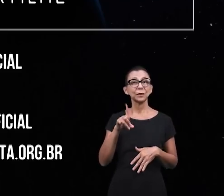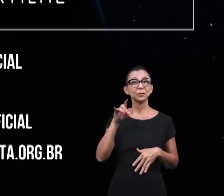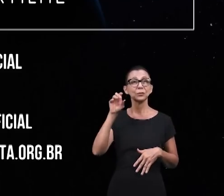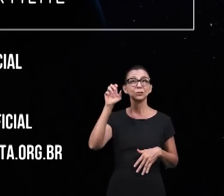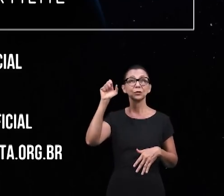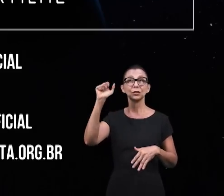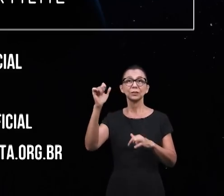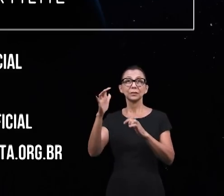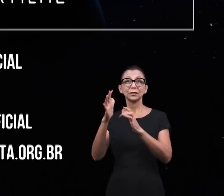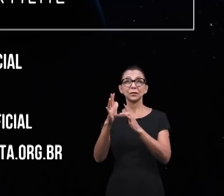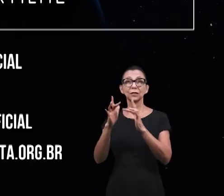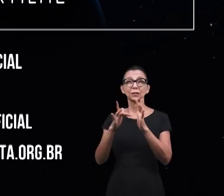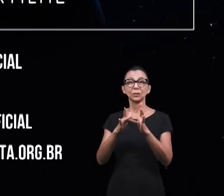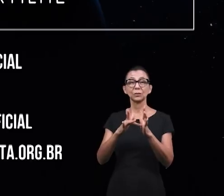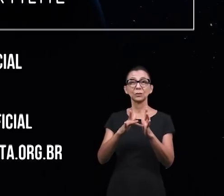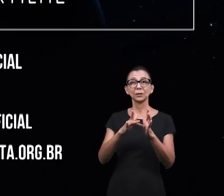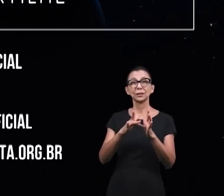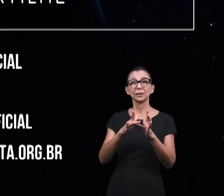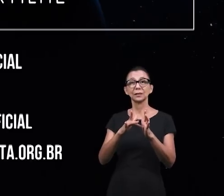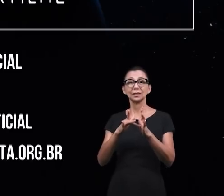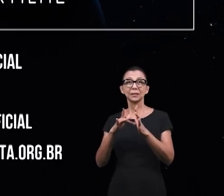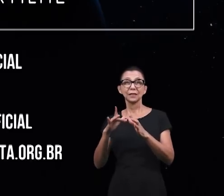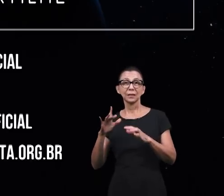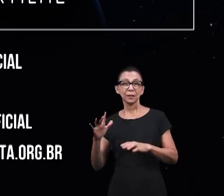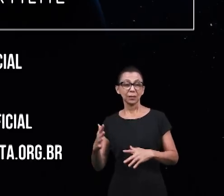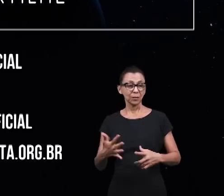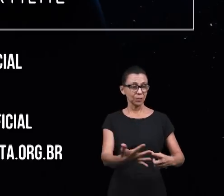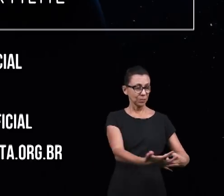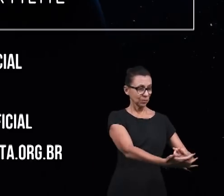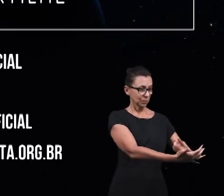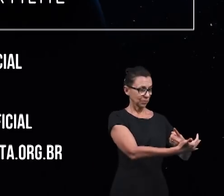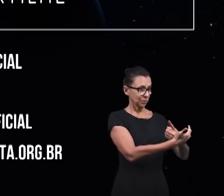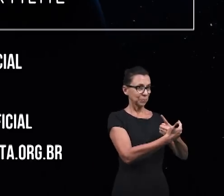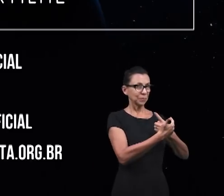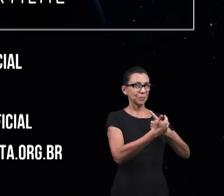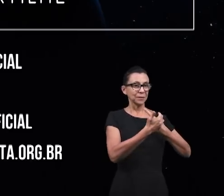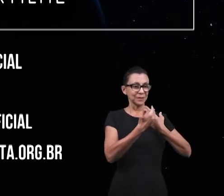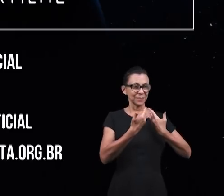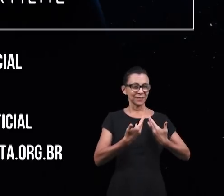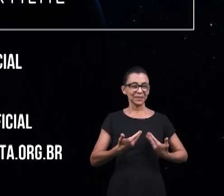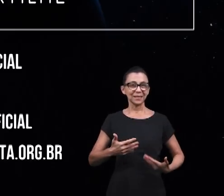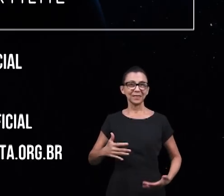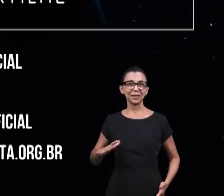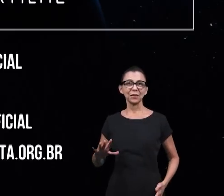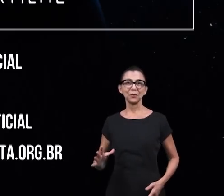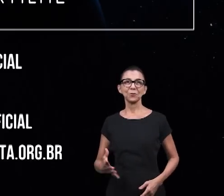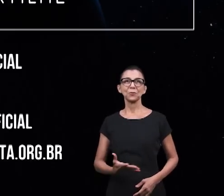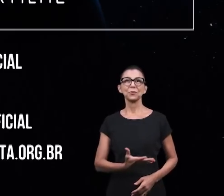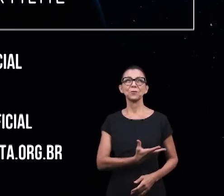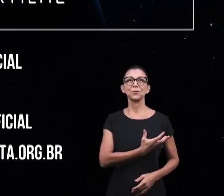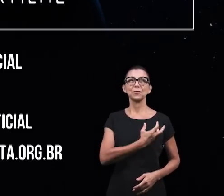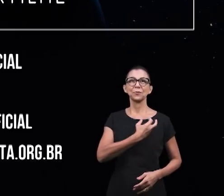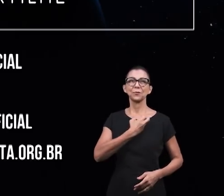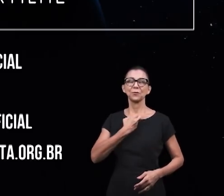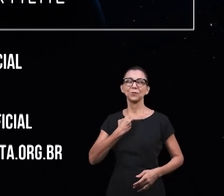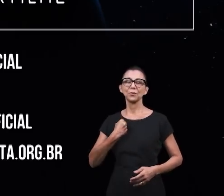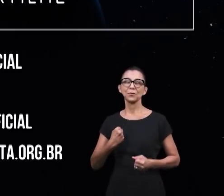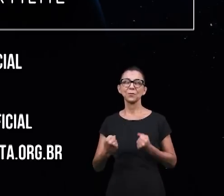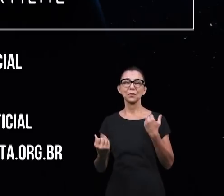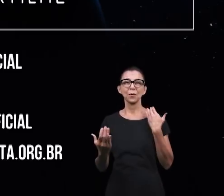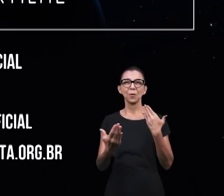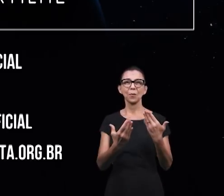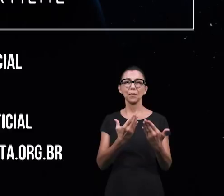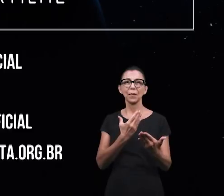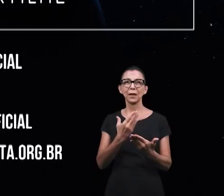Salvador me achou. Tal como a flor que no jardim